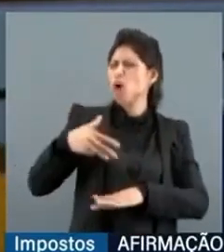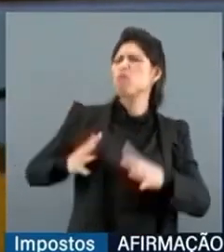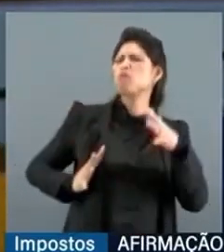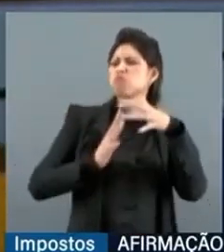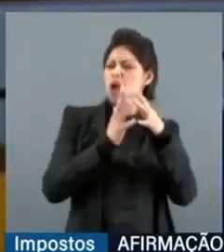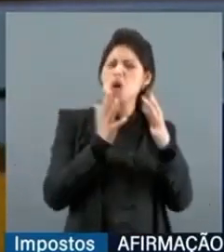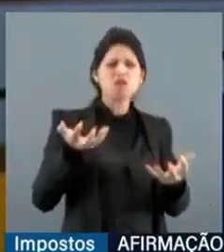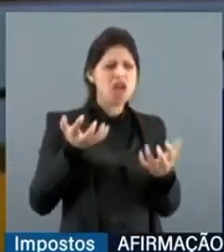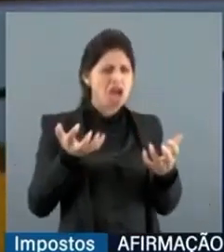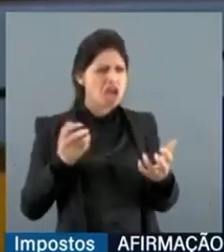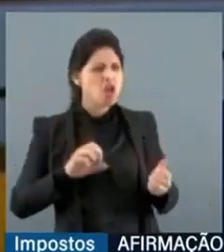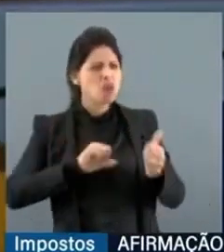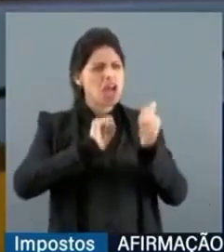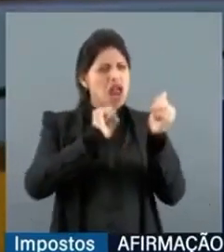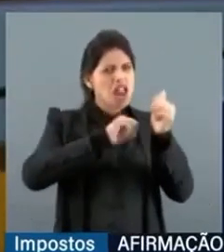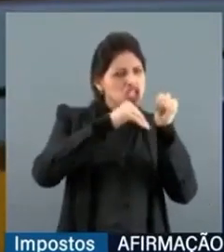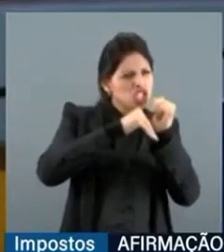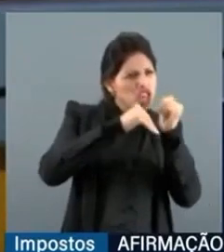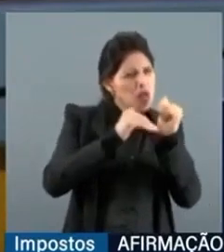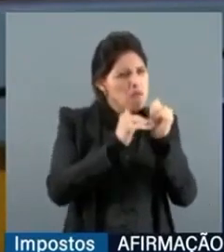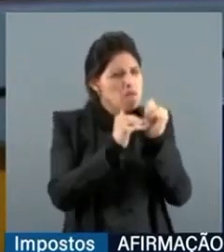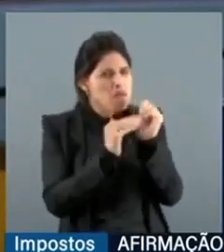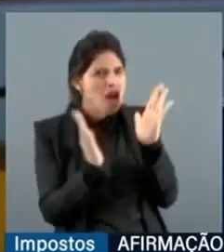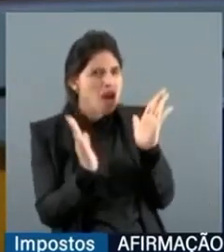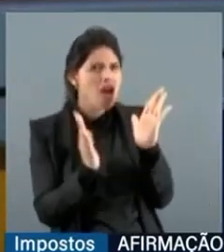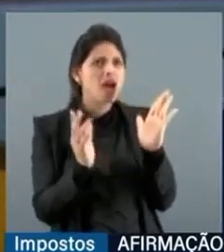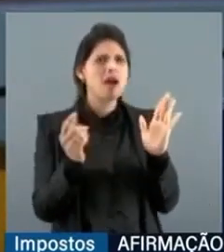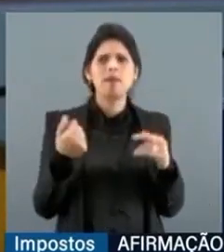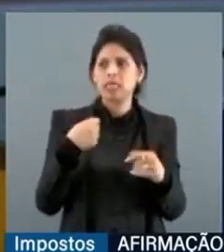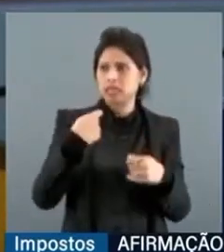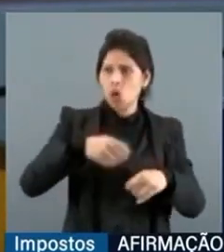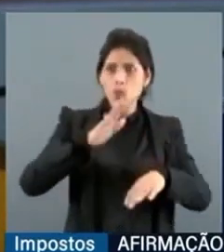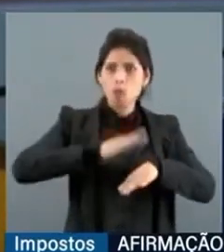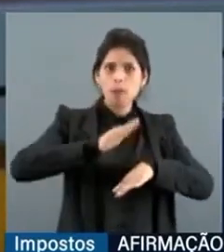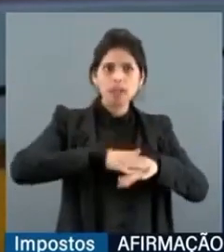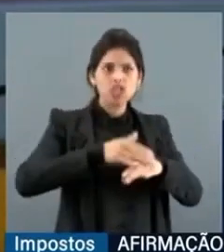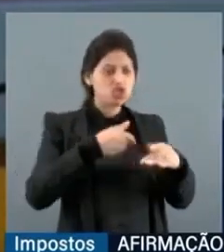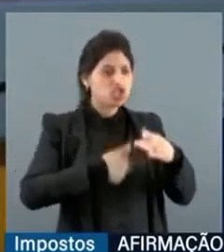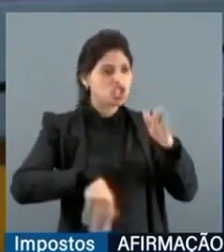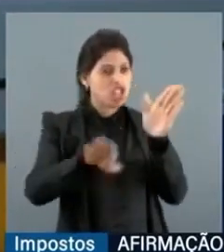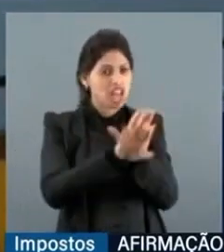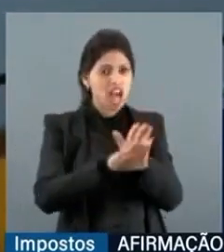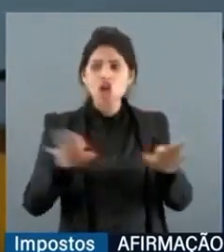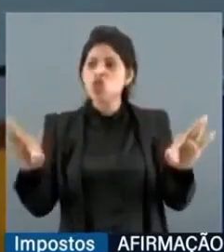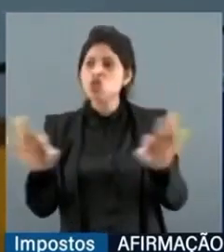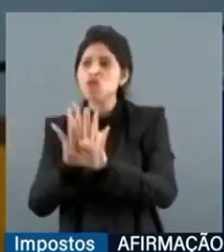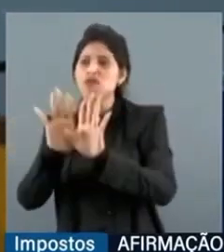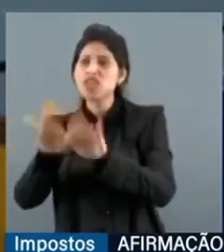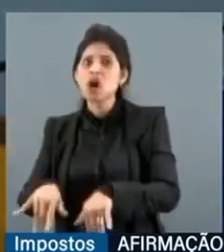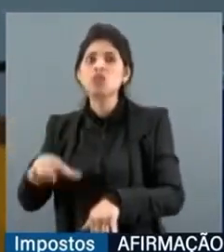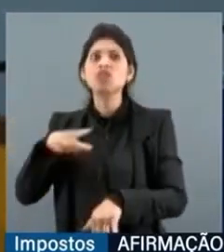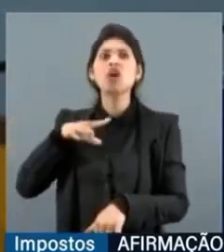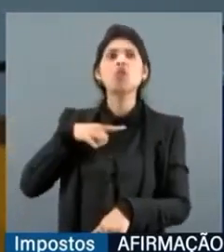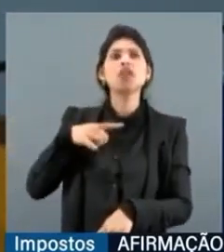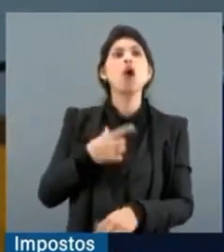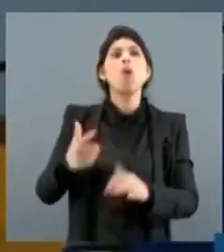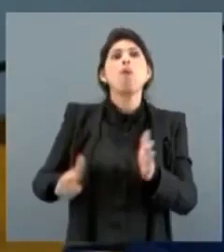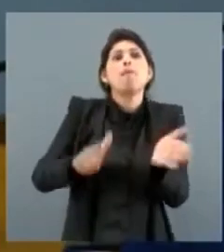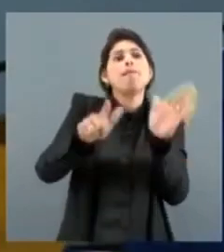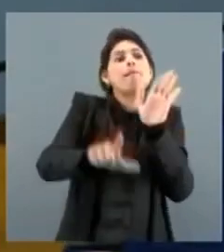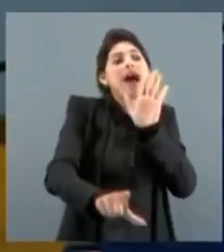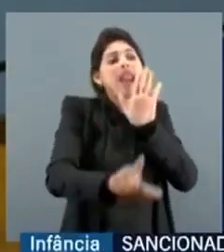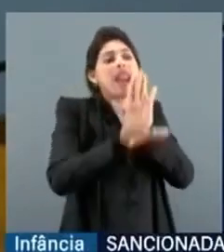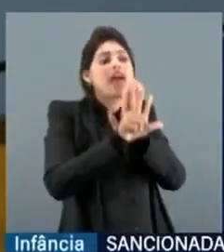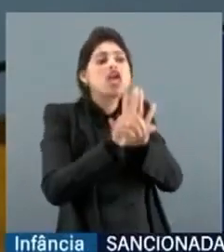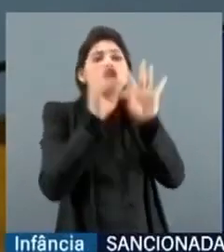Quer quebrar sigilo? Eu já falei que tem que fazer o seguinte: a hora que chegar no final do mandato, tem que ter uma lei para quebrar sigilo do telefone bancário de todos